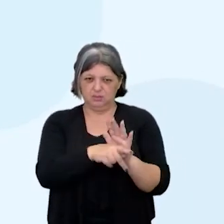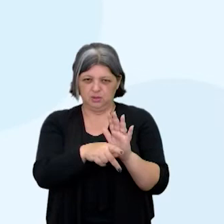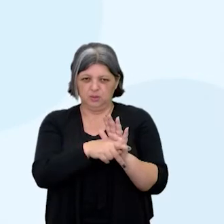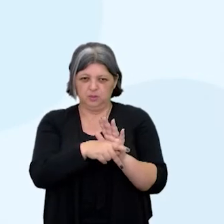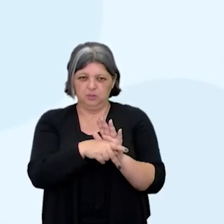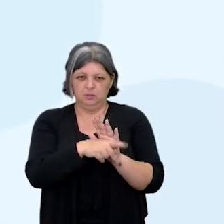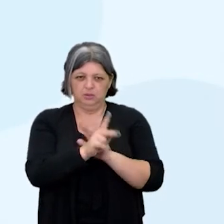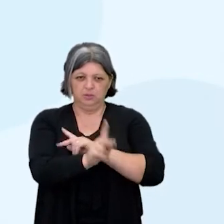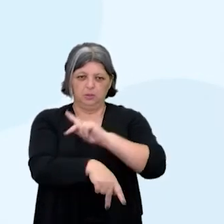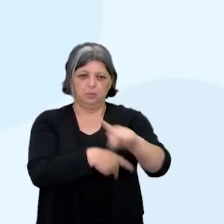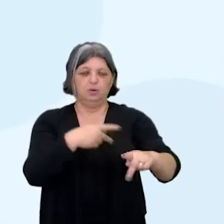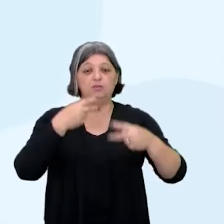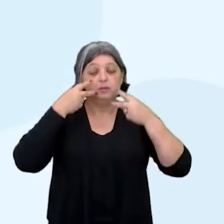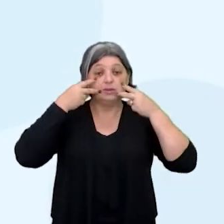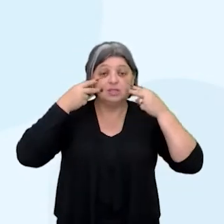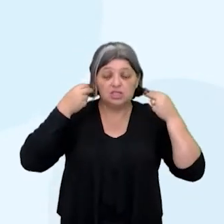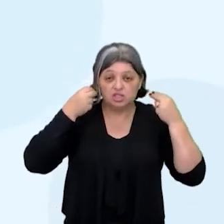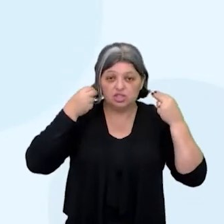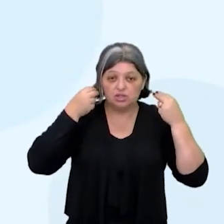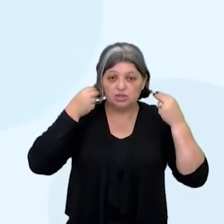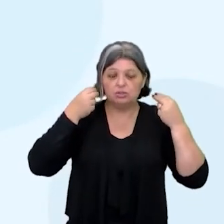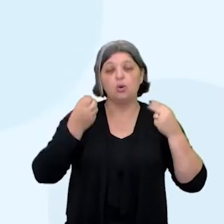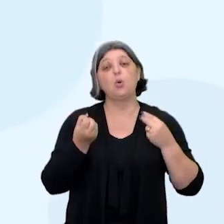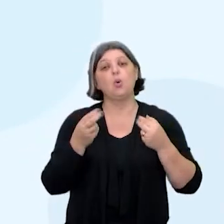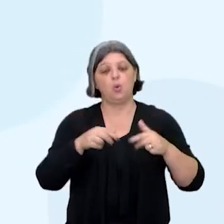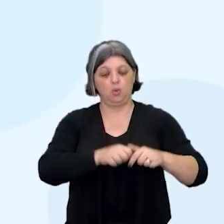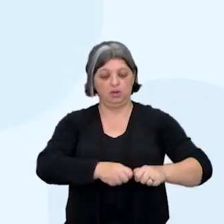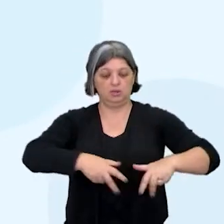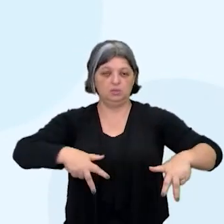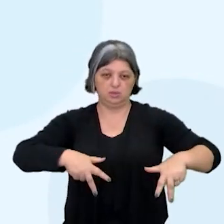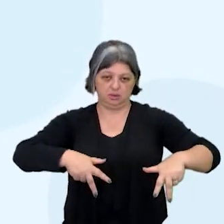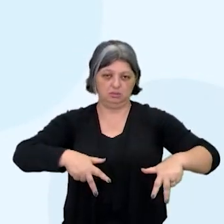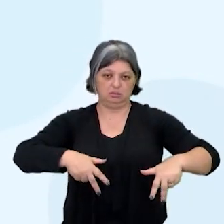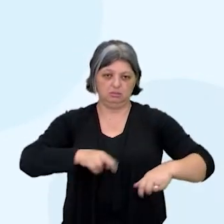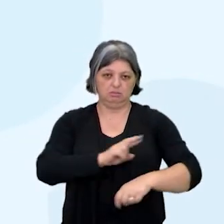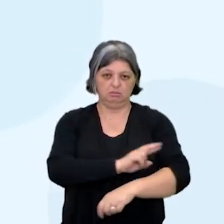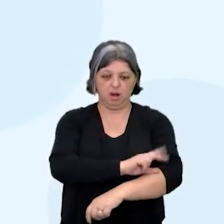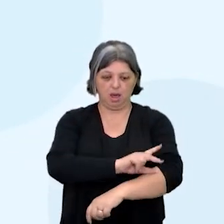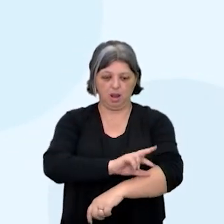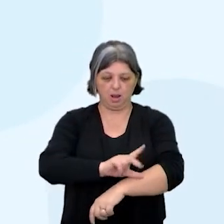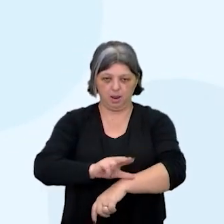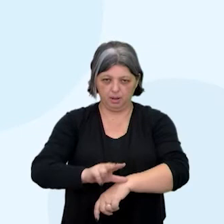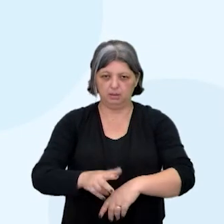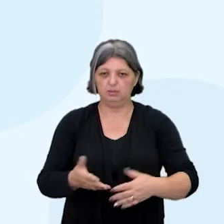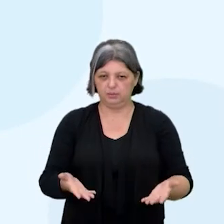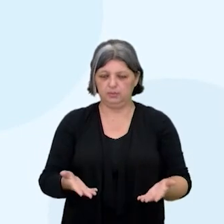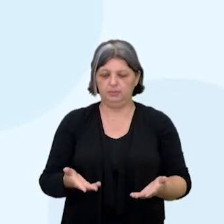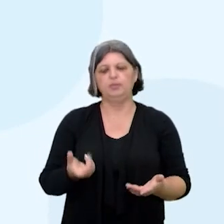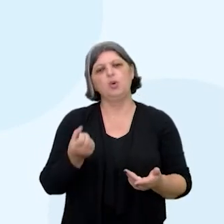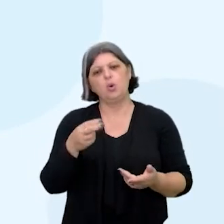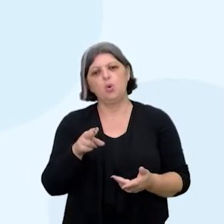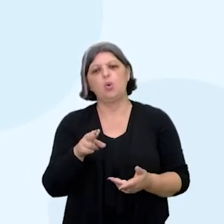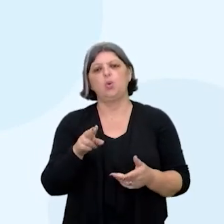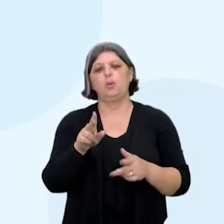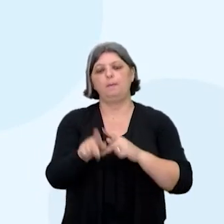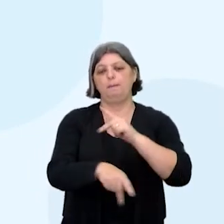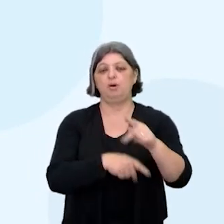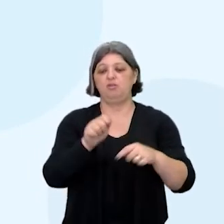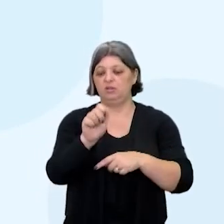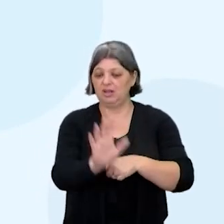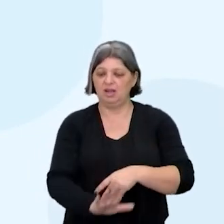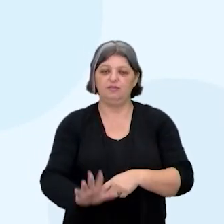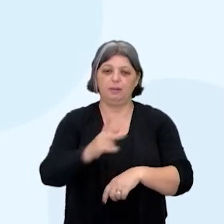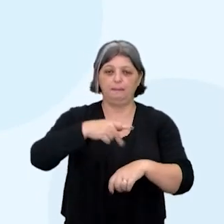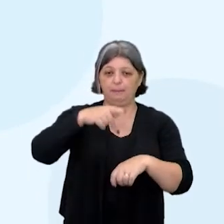matriz indígena? De alguma etnia específica? Você consegue lembrar de alguma dança africana? De algum